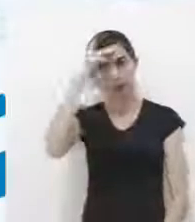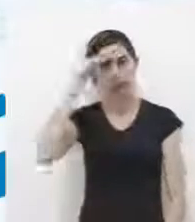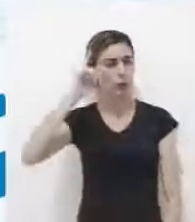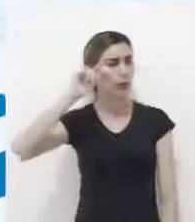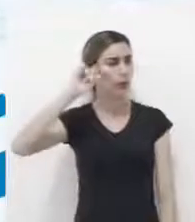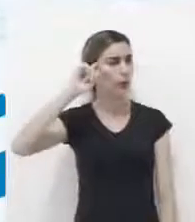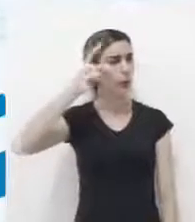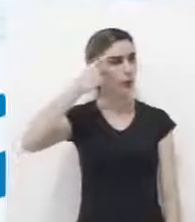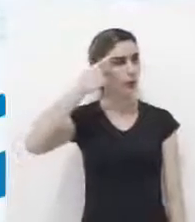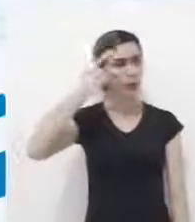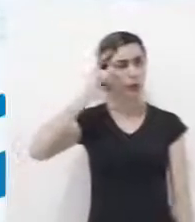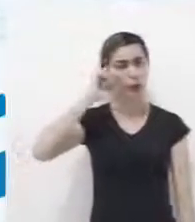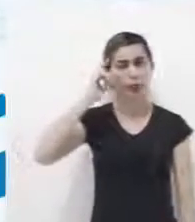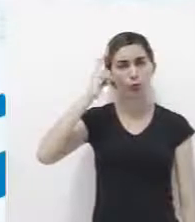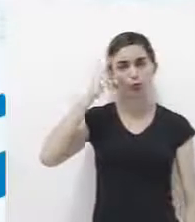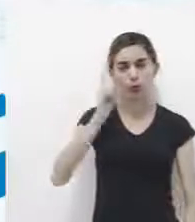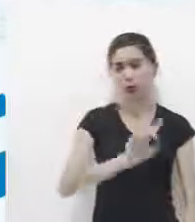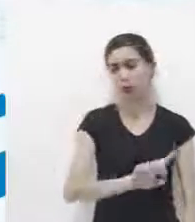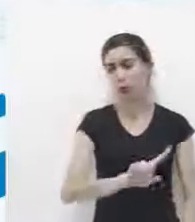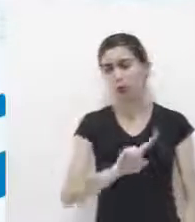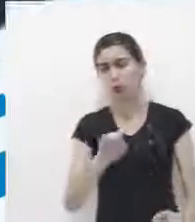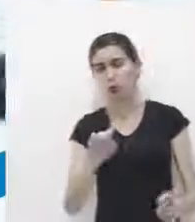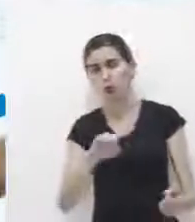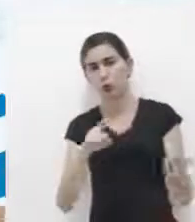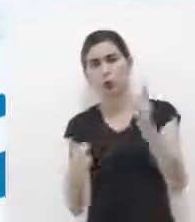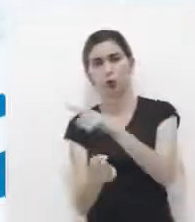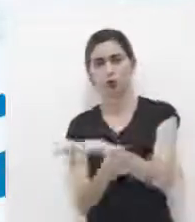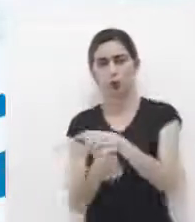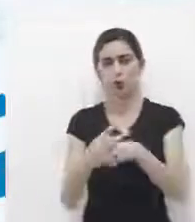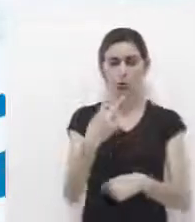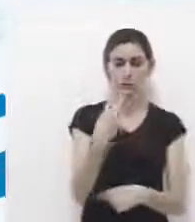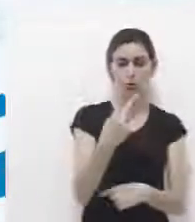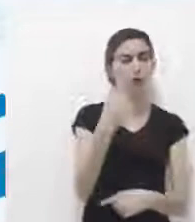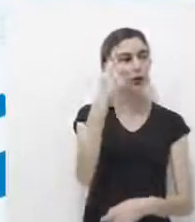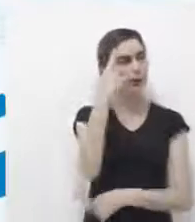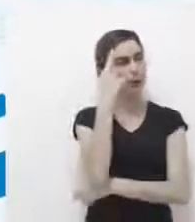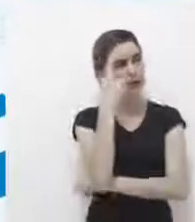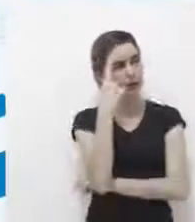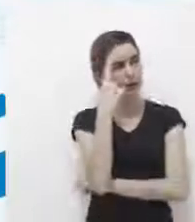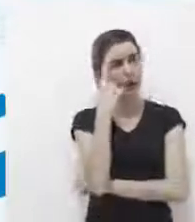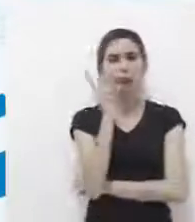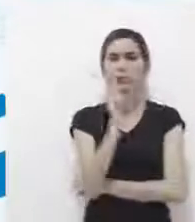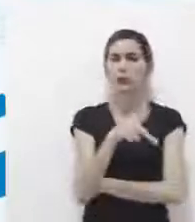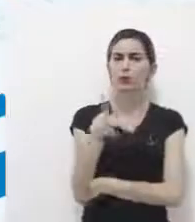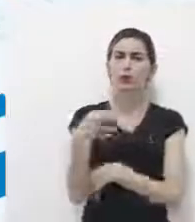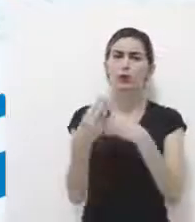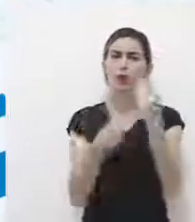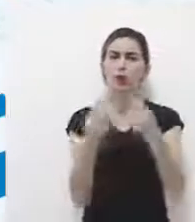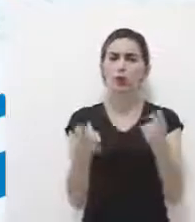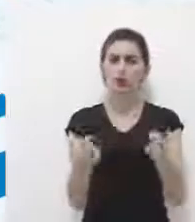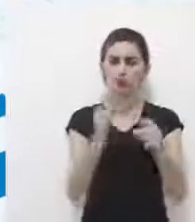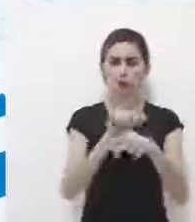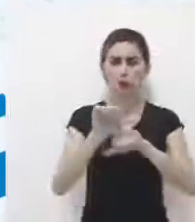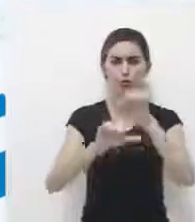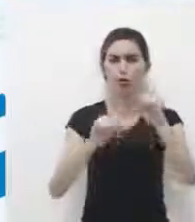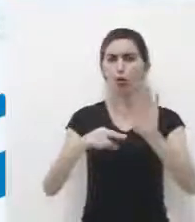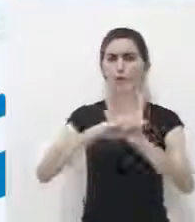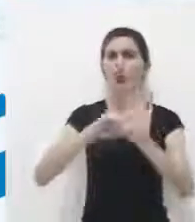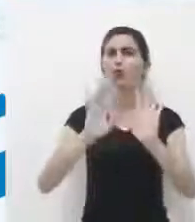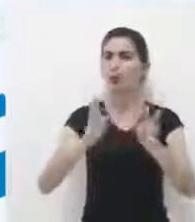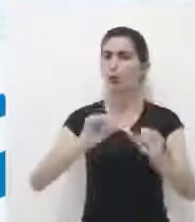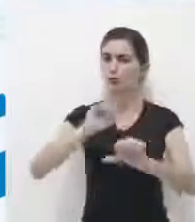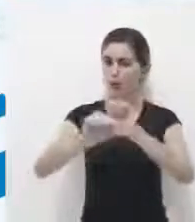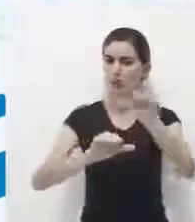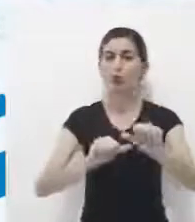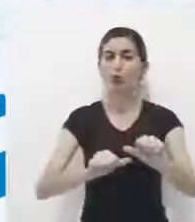dúvida nisso aí. Quando vai passar esse 2 lá para o outro lado, fica pensando assim, professor, eu tenho que mudar de